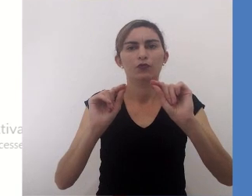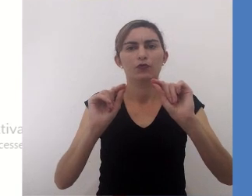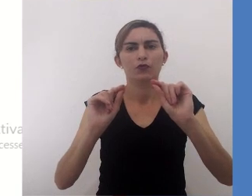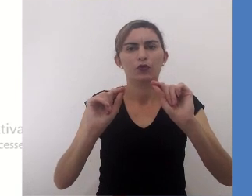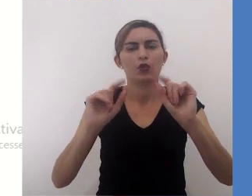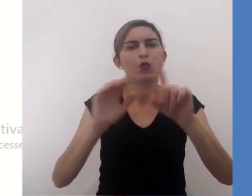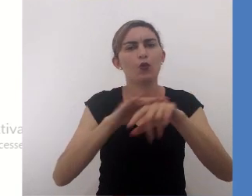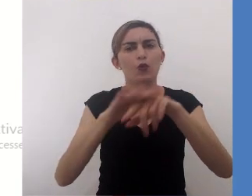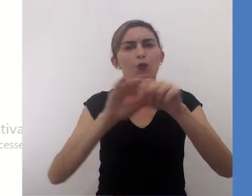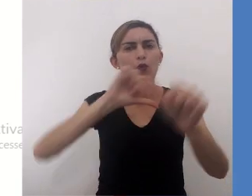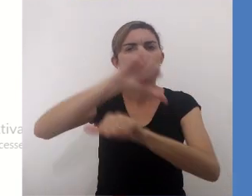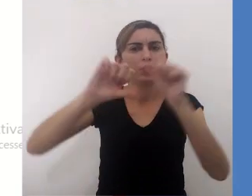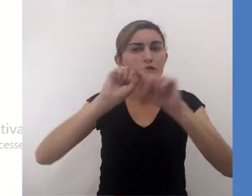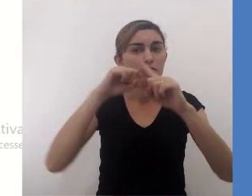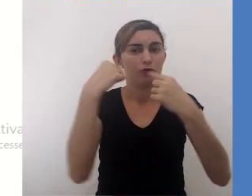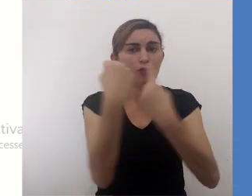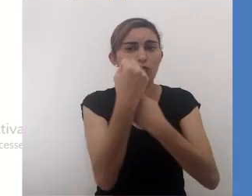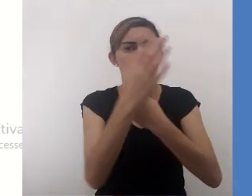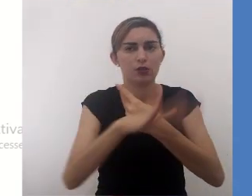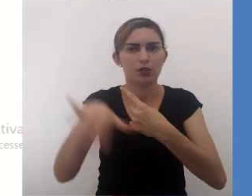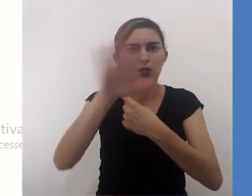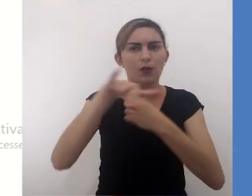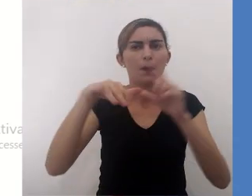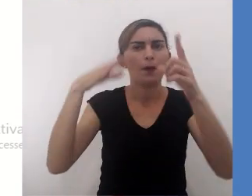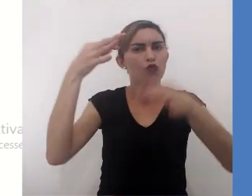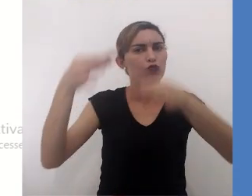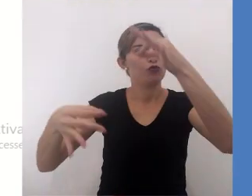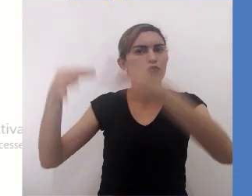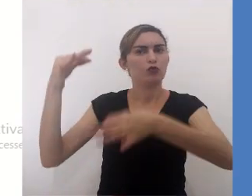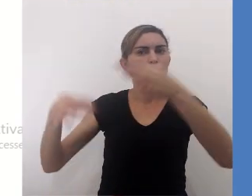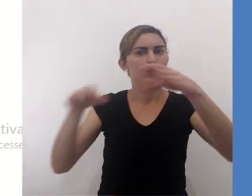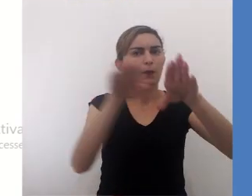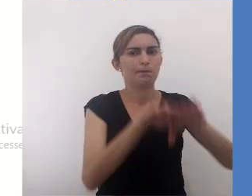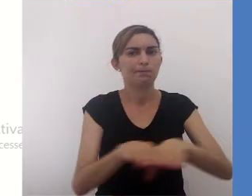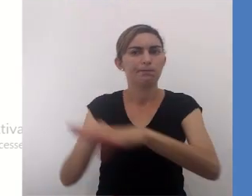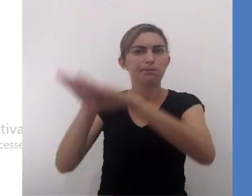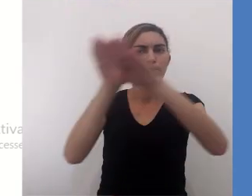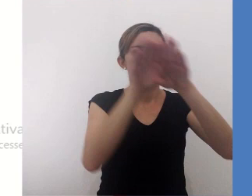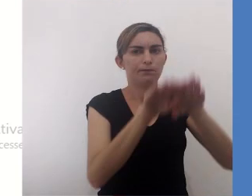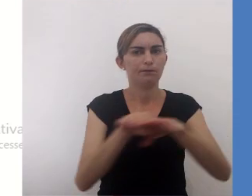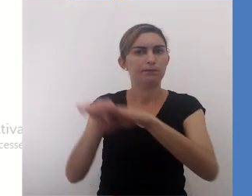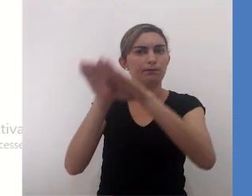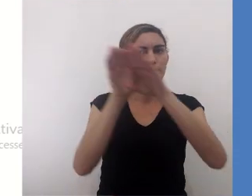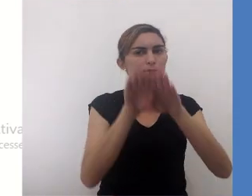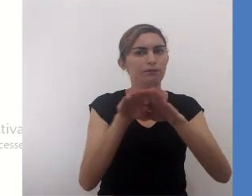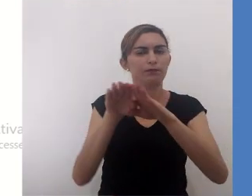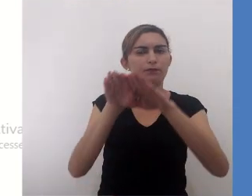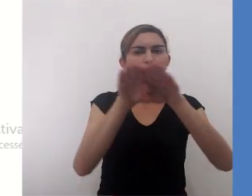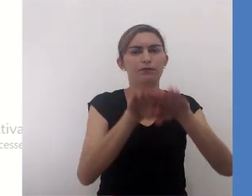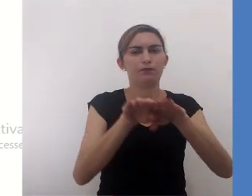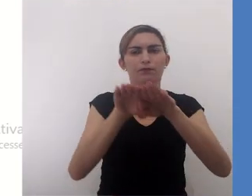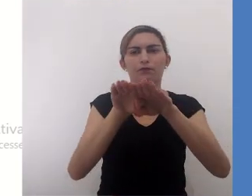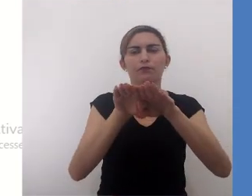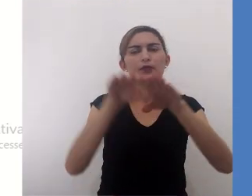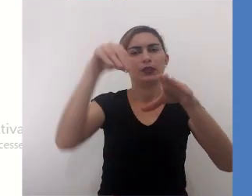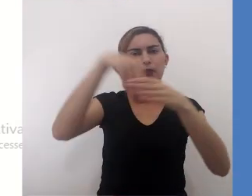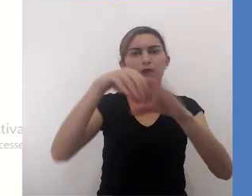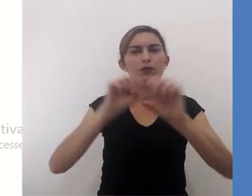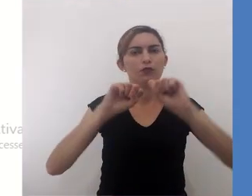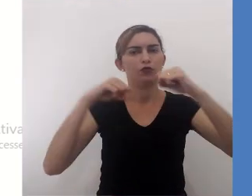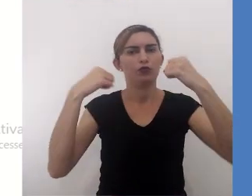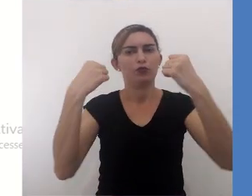na sociedade para que essa tornasse mais justa, igualitária, equidade dentro da